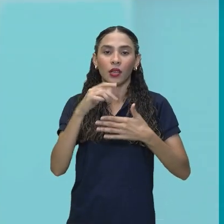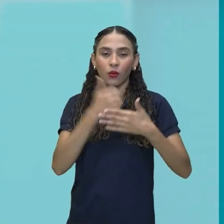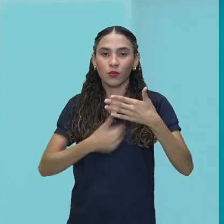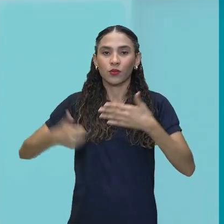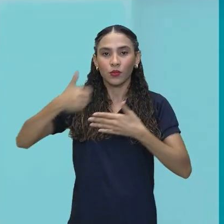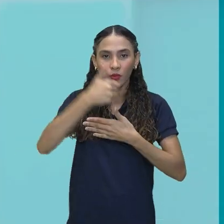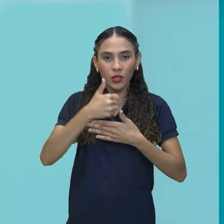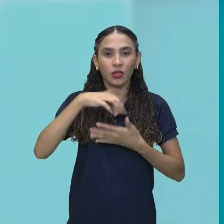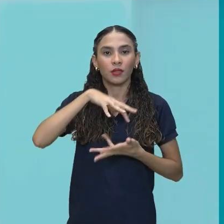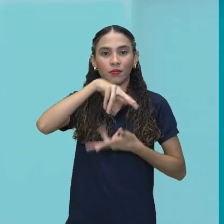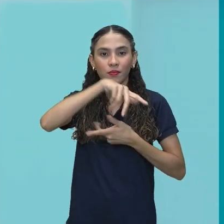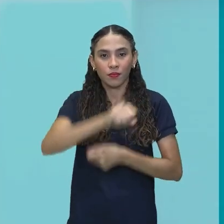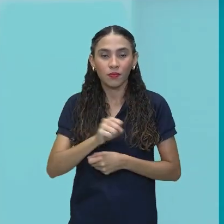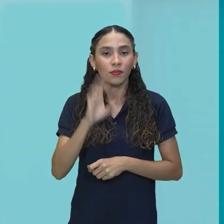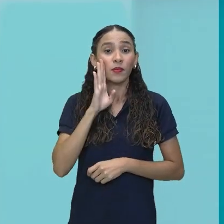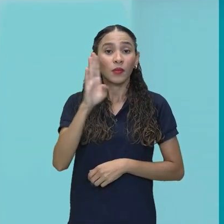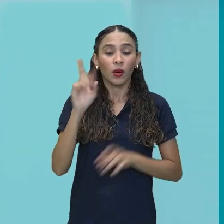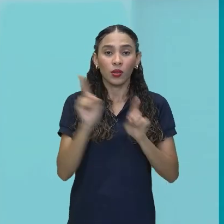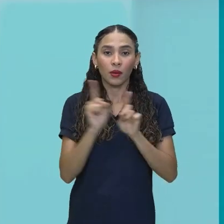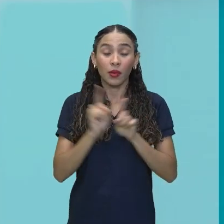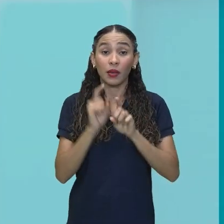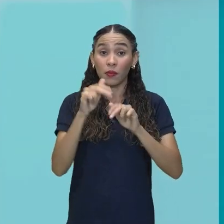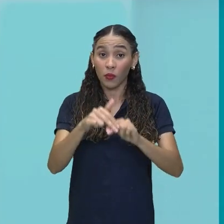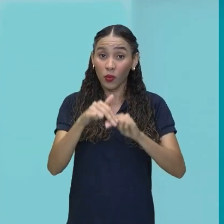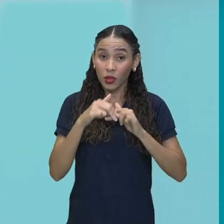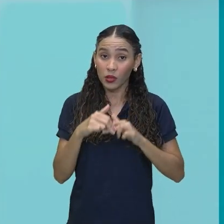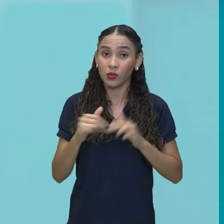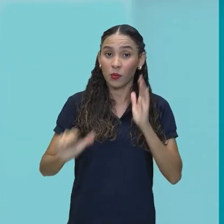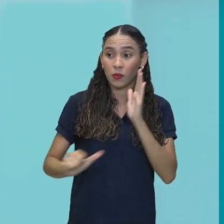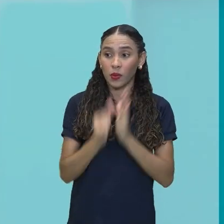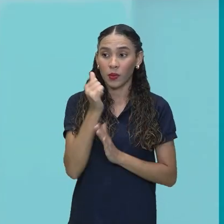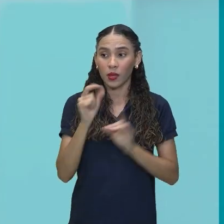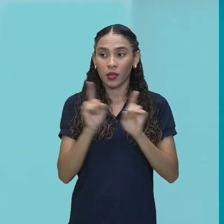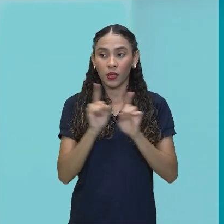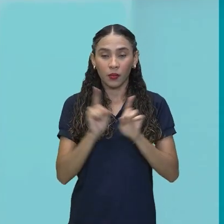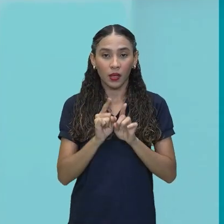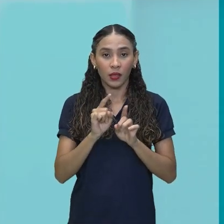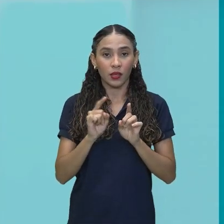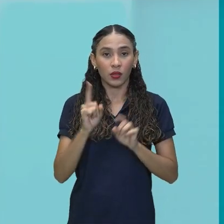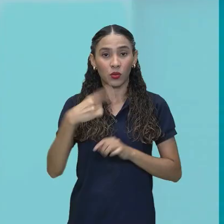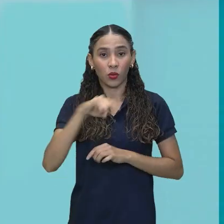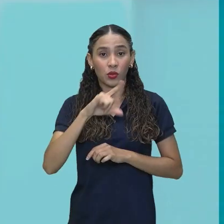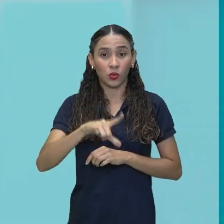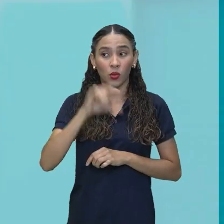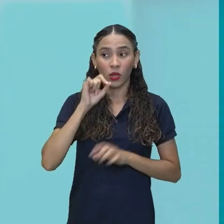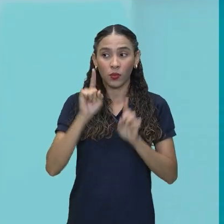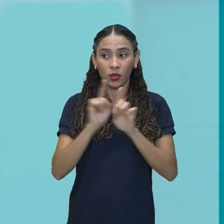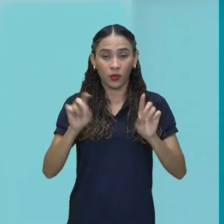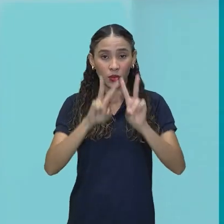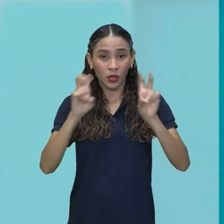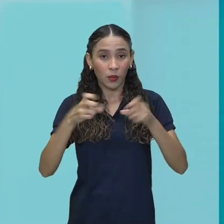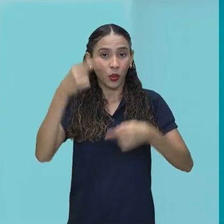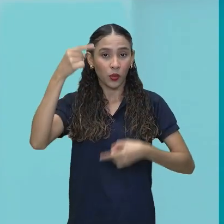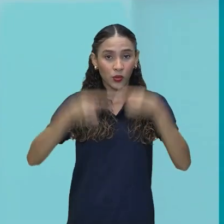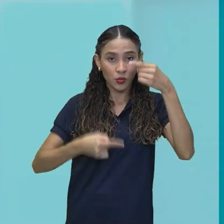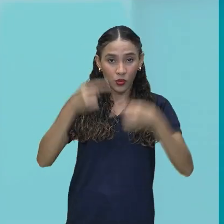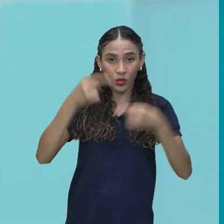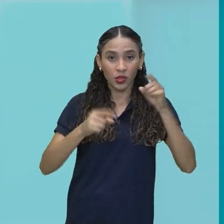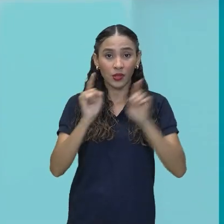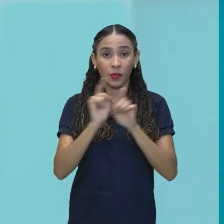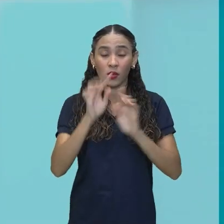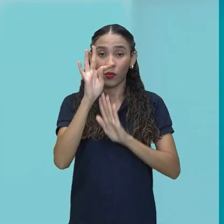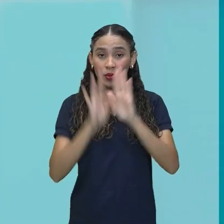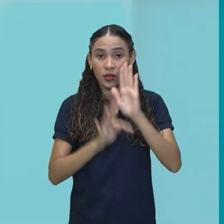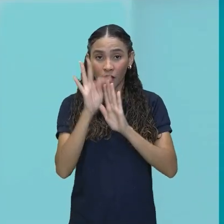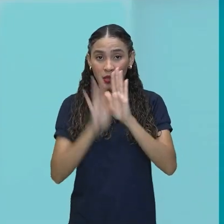ao redor do mundo, não é? Então, por isso que nessa primeira unidade elegemos este tema para debater com vocês através dos